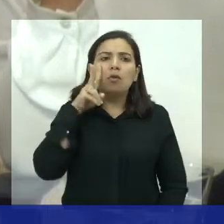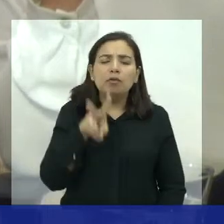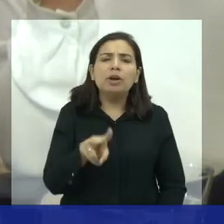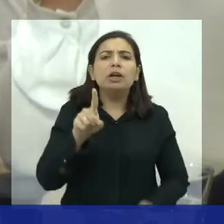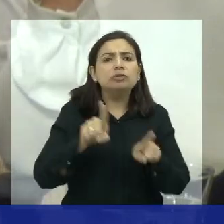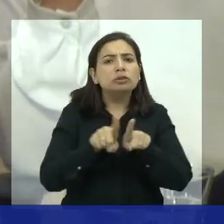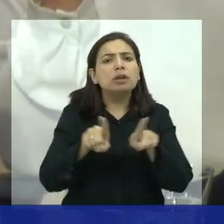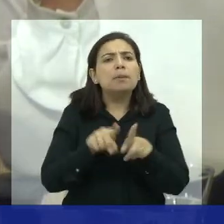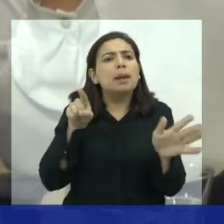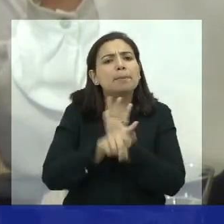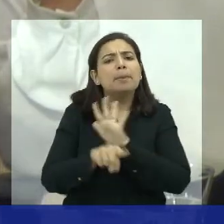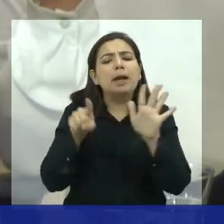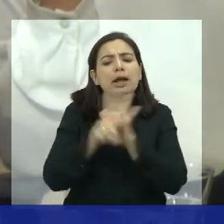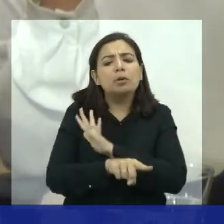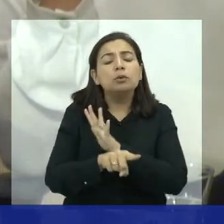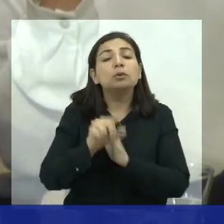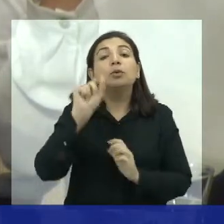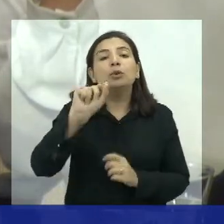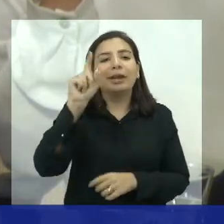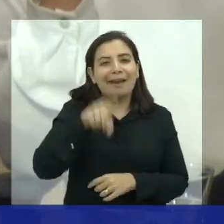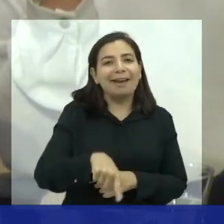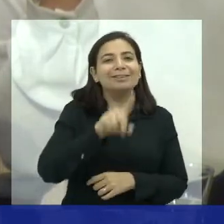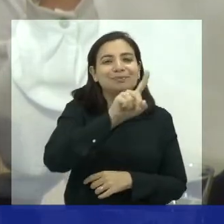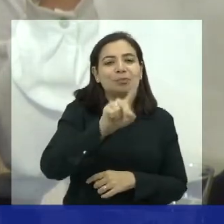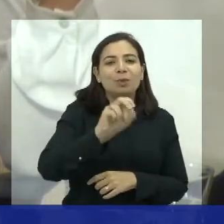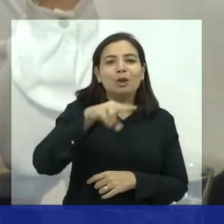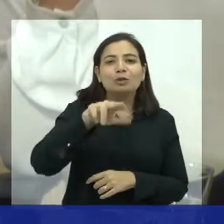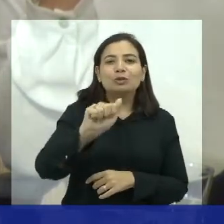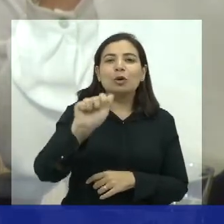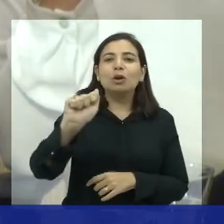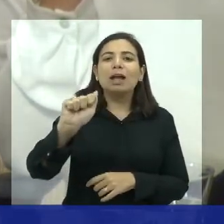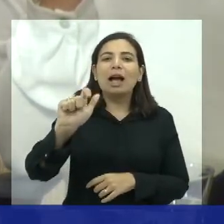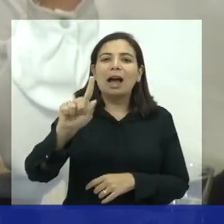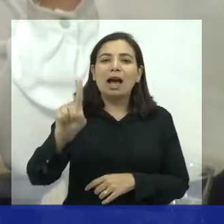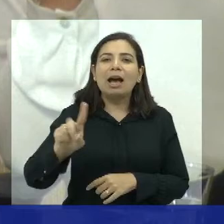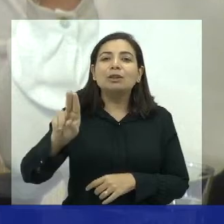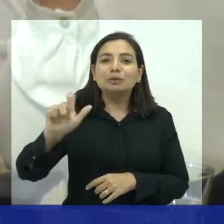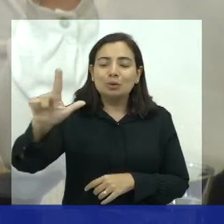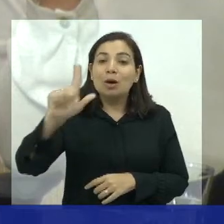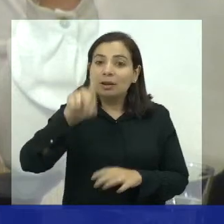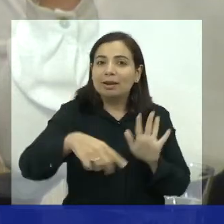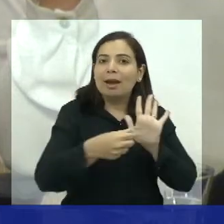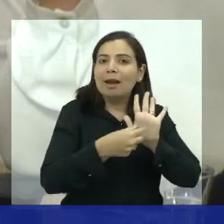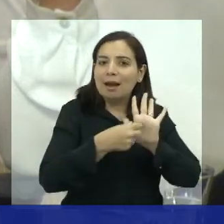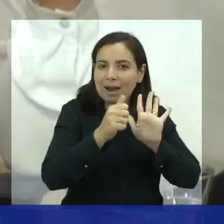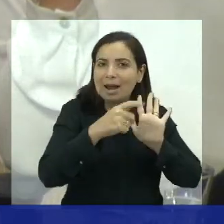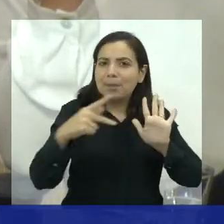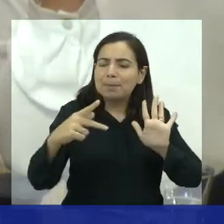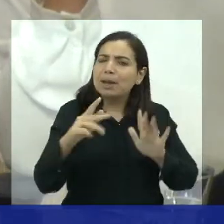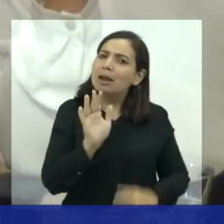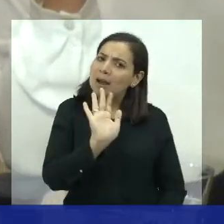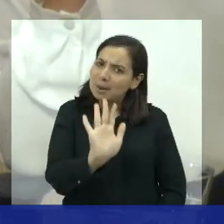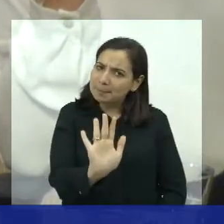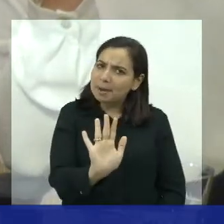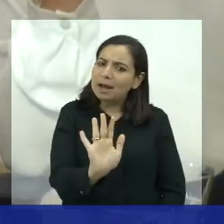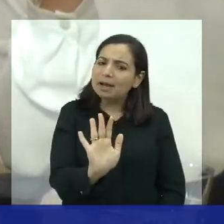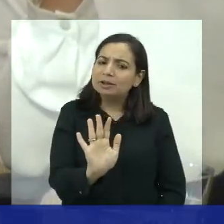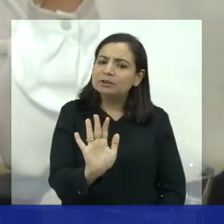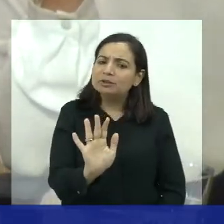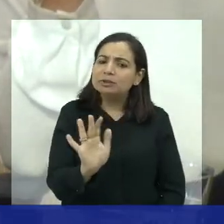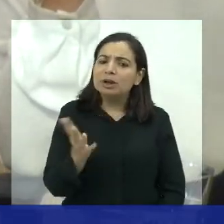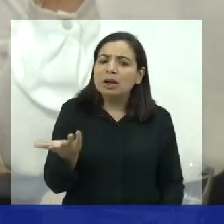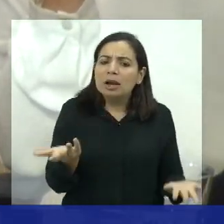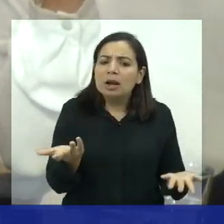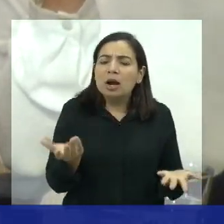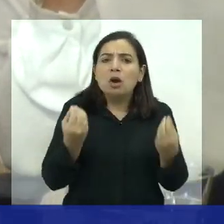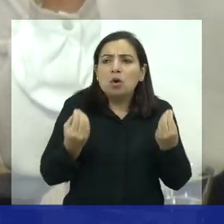questionamento também sobre a Zona Azul, né? Que é através de um aplicativo. e muitas demandas estão sendo